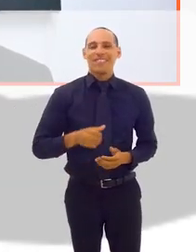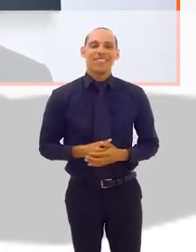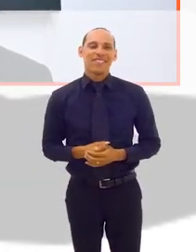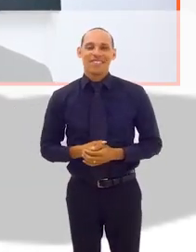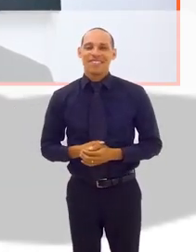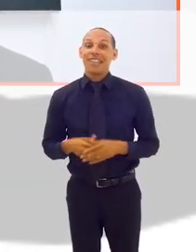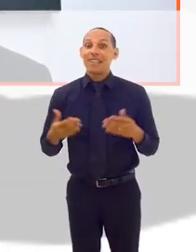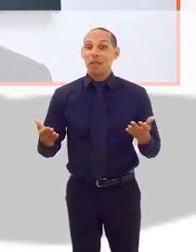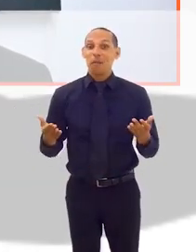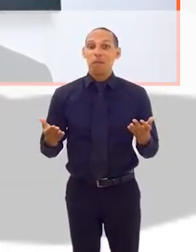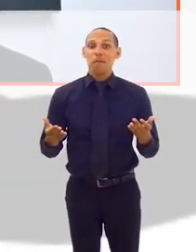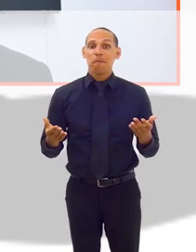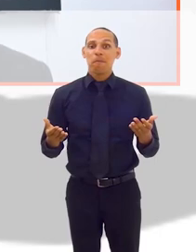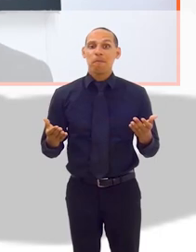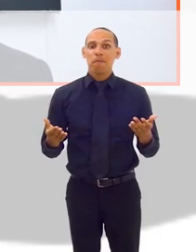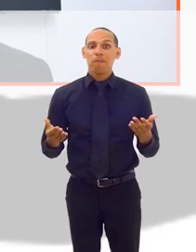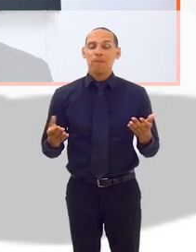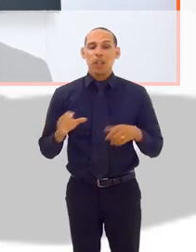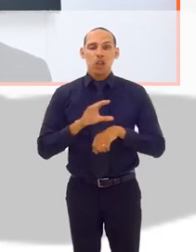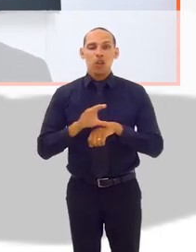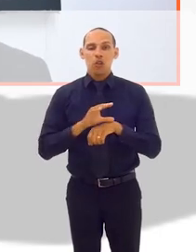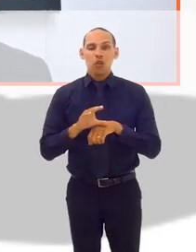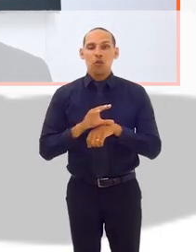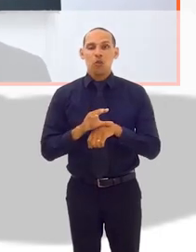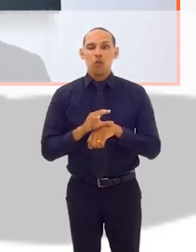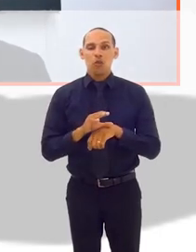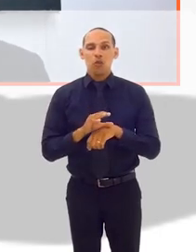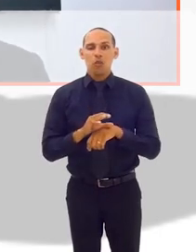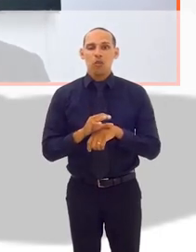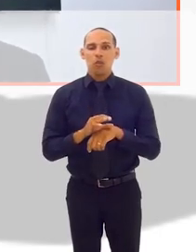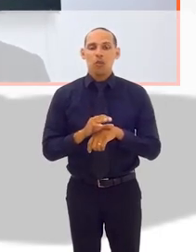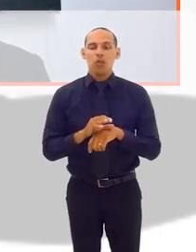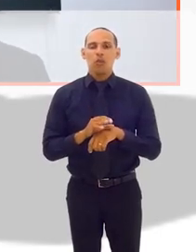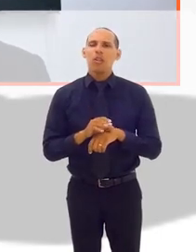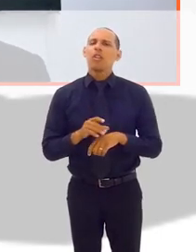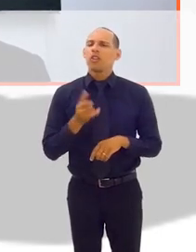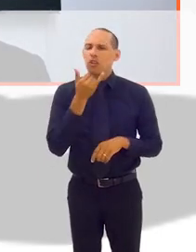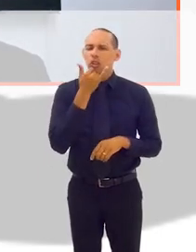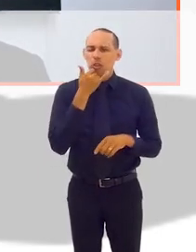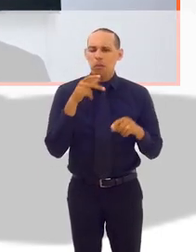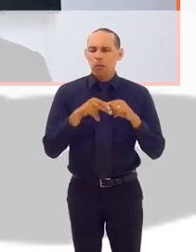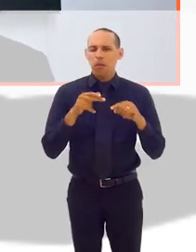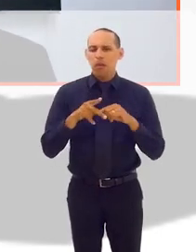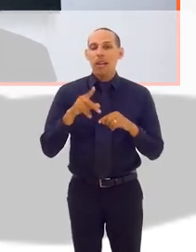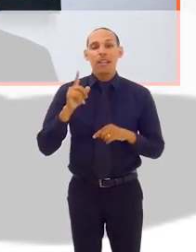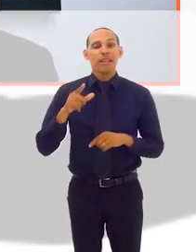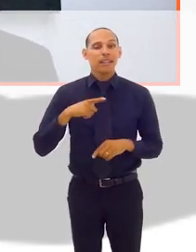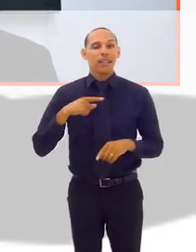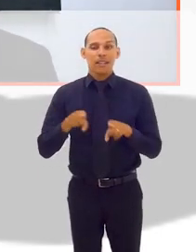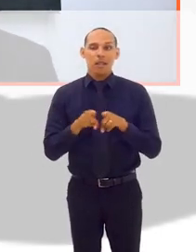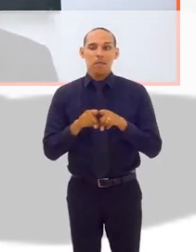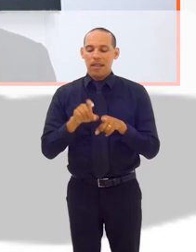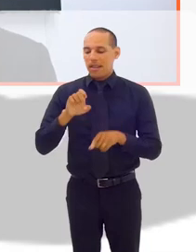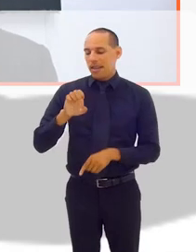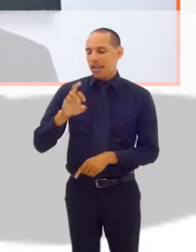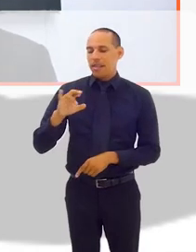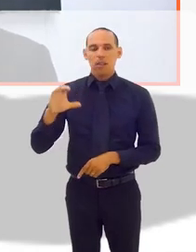970-19-6679. Isso mesmo. Então, esse curso você ou vai Instagram, né? Pode disponibilizar. chamar no Messenger também, desculpa te interromper, que é o